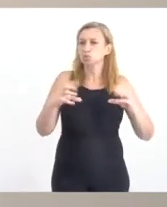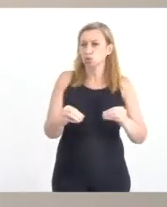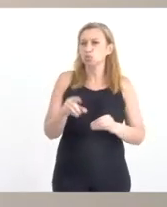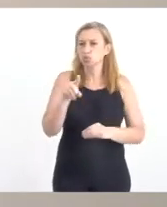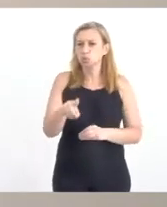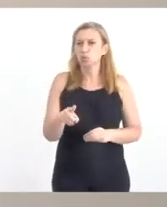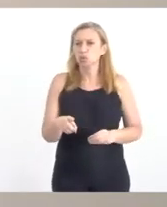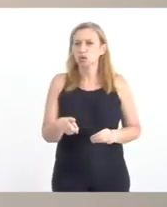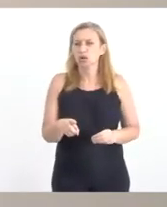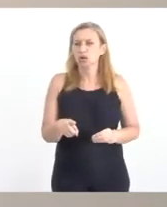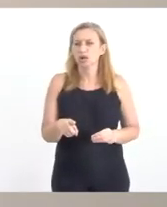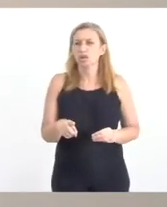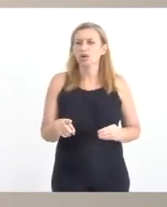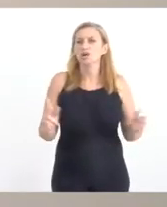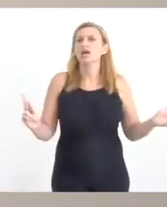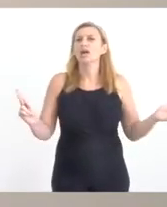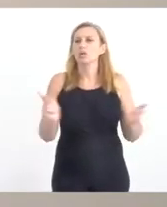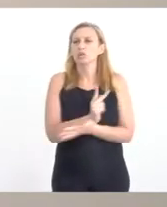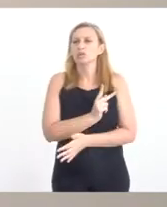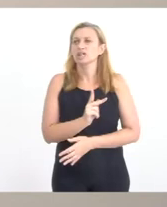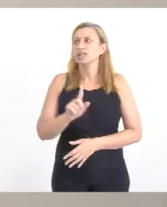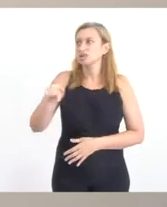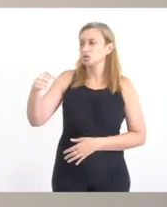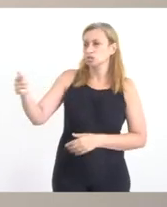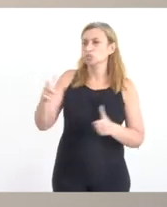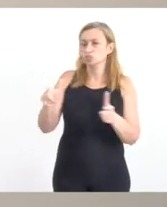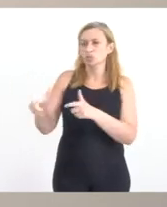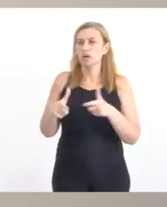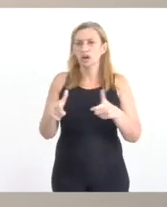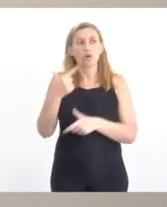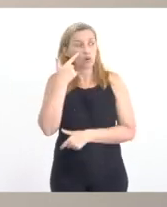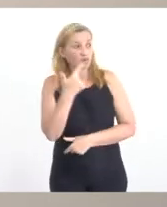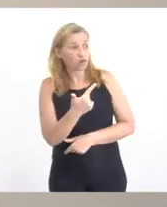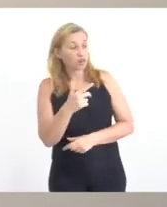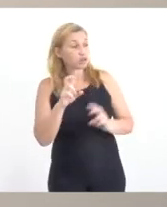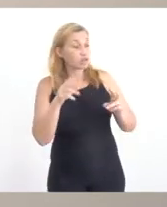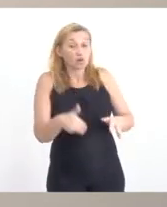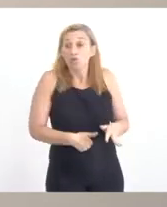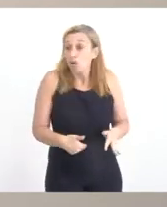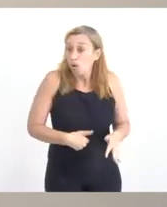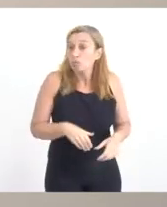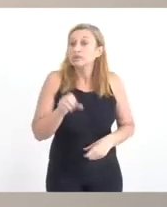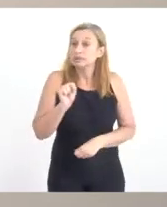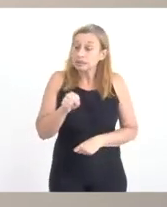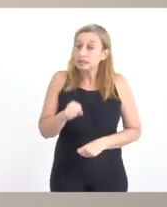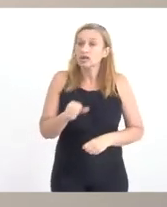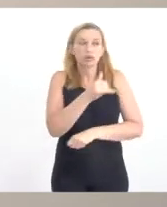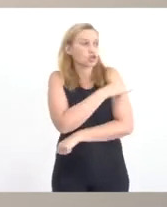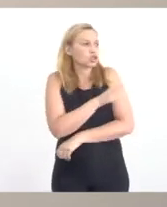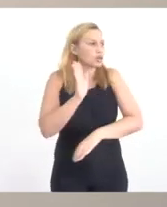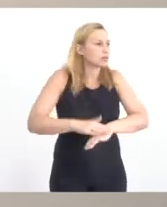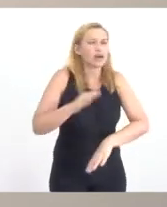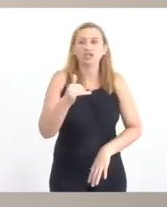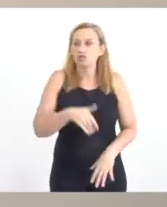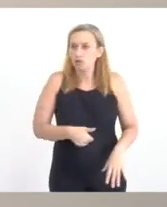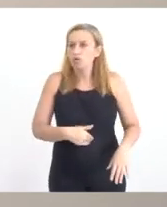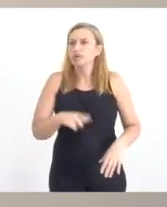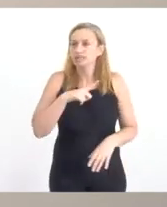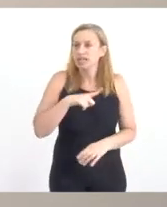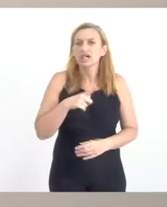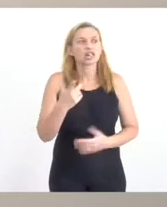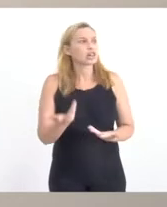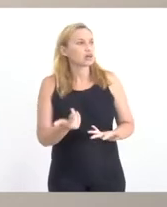é o substrato do tudo o que acontece por aí nós estamos vendo situação de fome também então Rio de Janeiro é o que mais passa fome